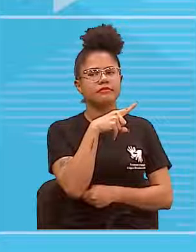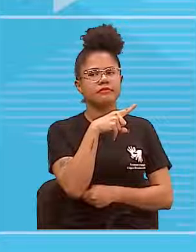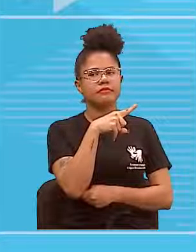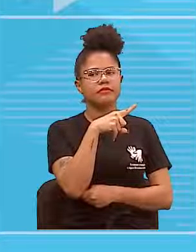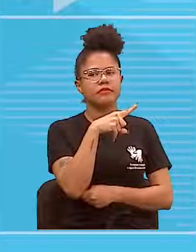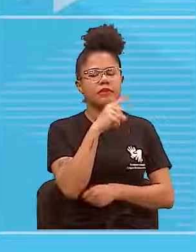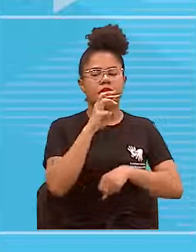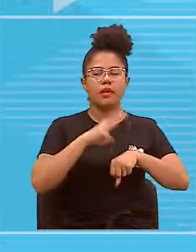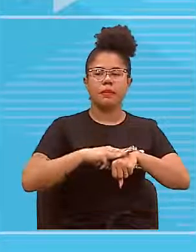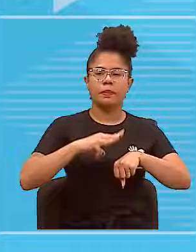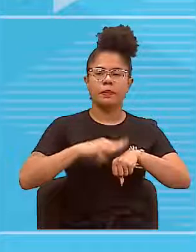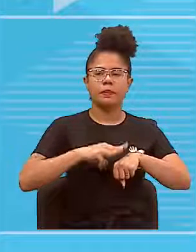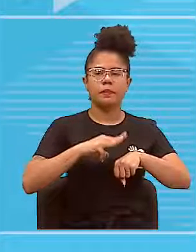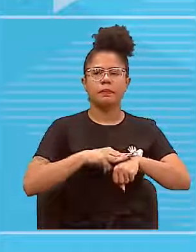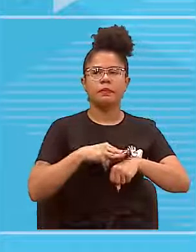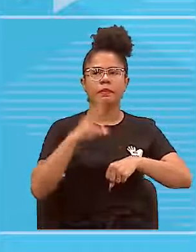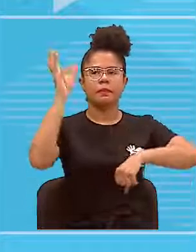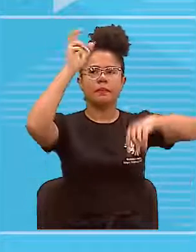faz